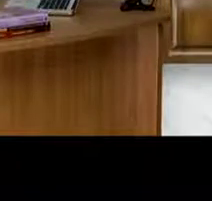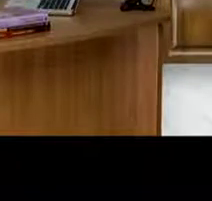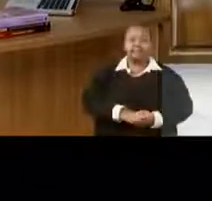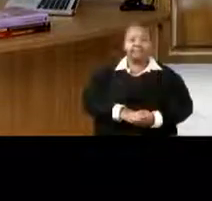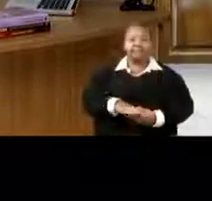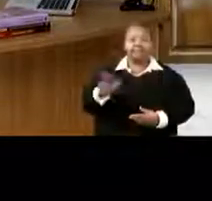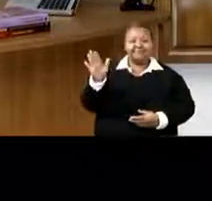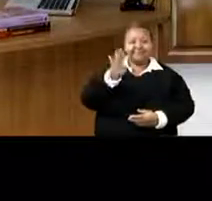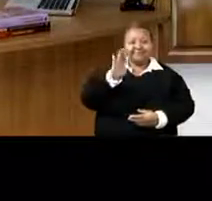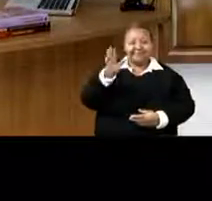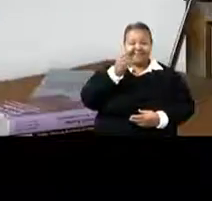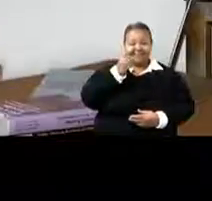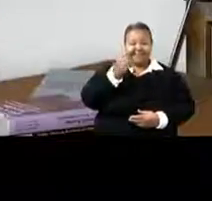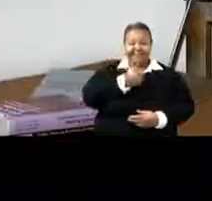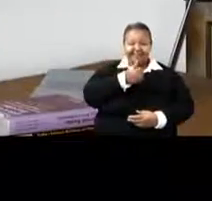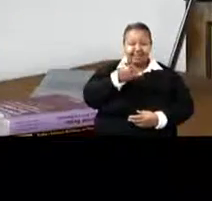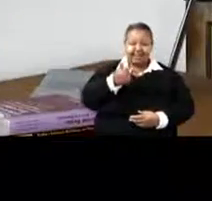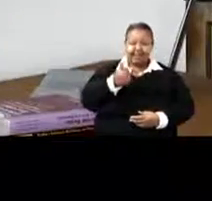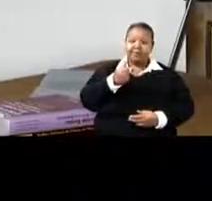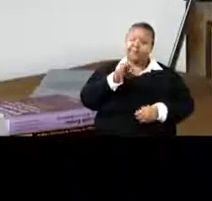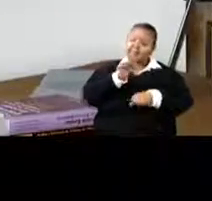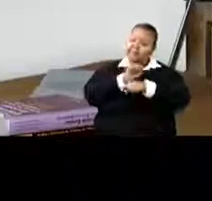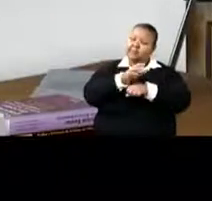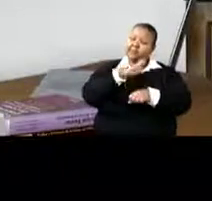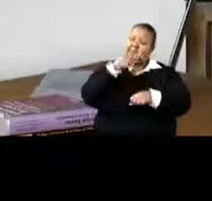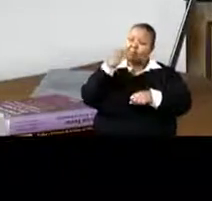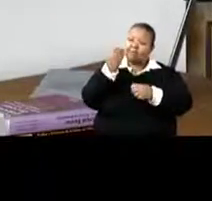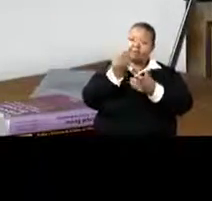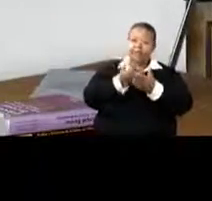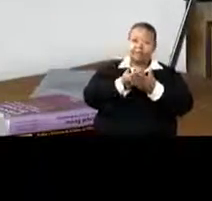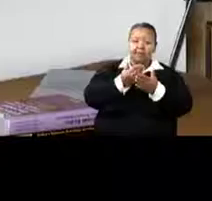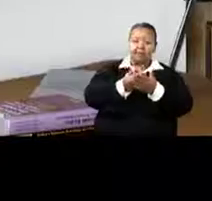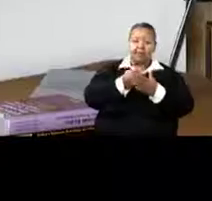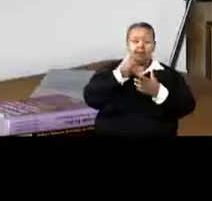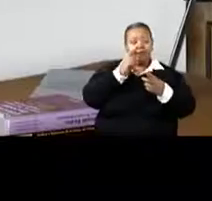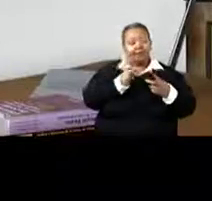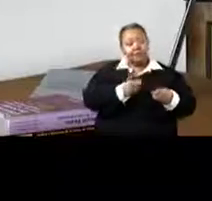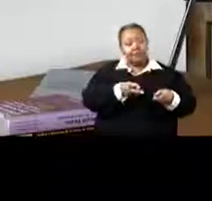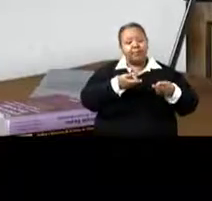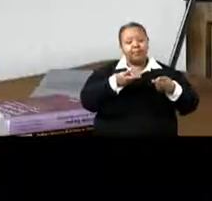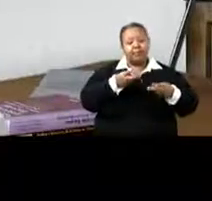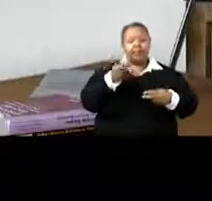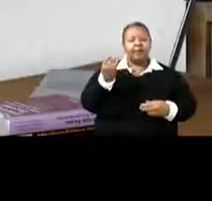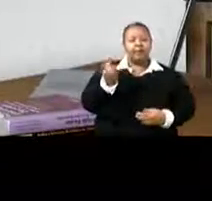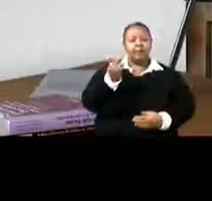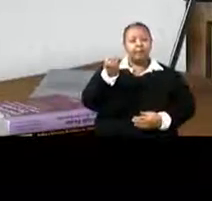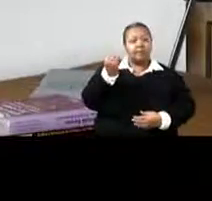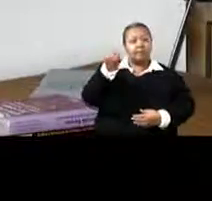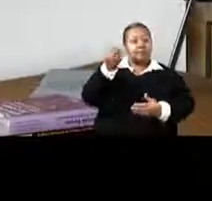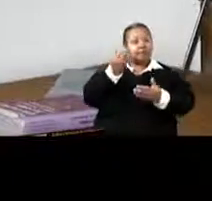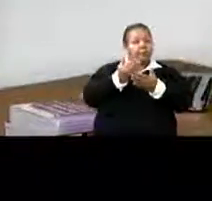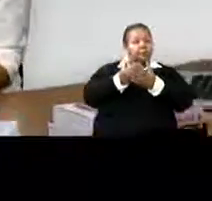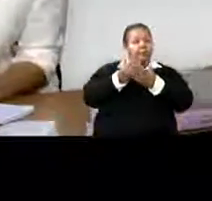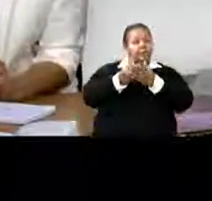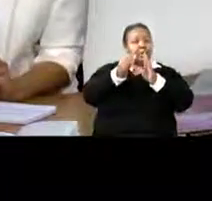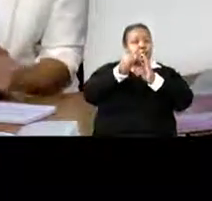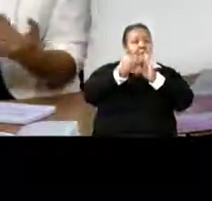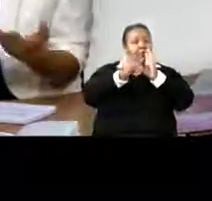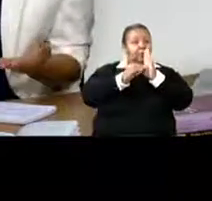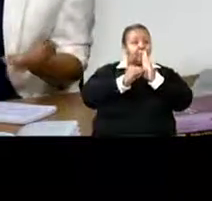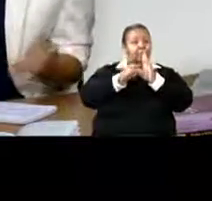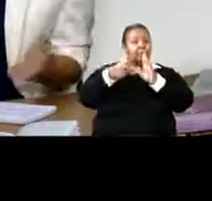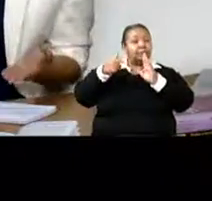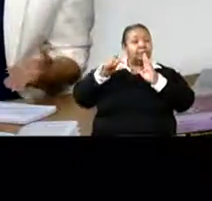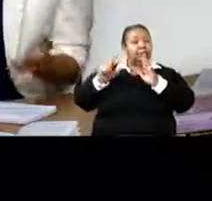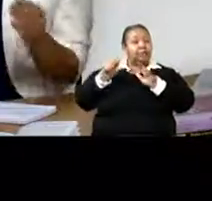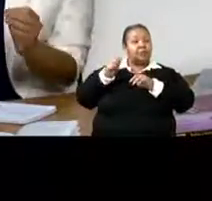olá tudo bem espero que esteja gostando dessa aula como você pode perceber é muito importante estudar o conteúdo da pré à aula